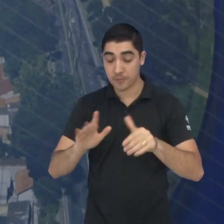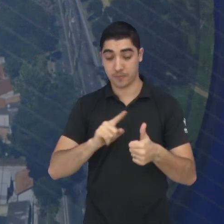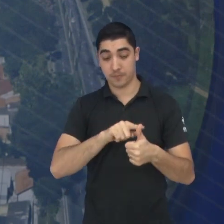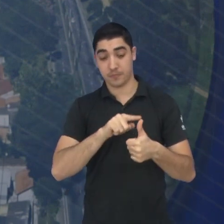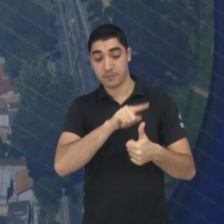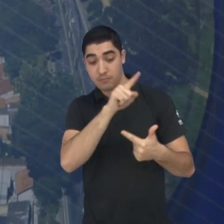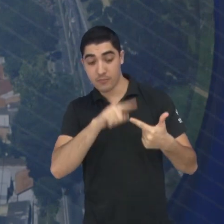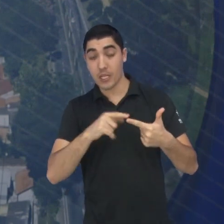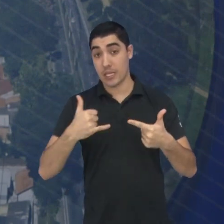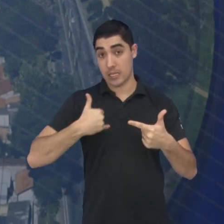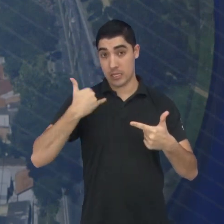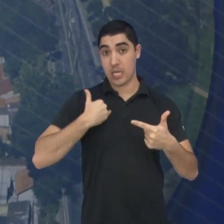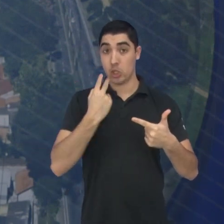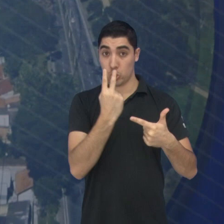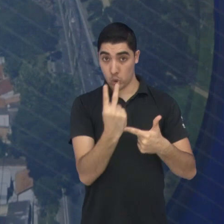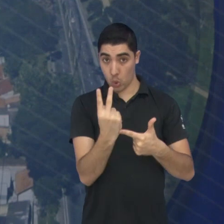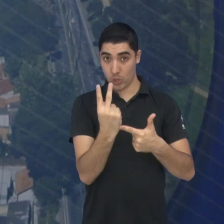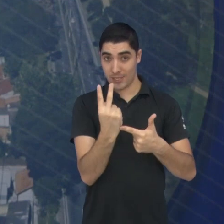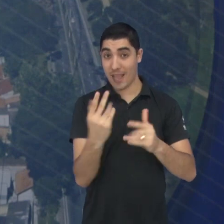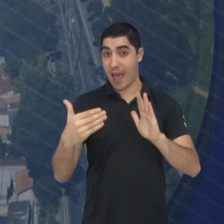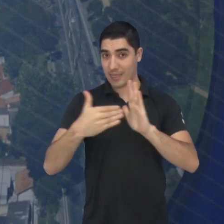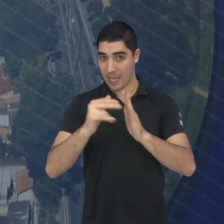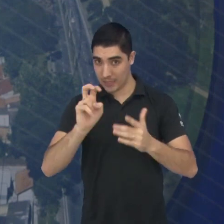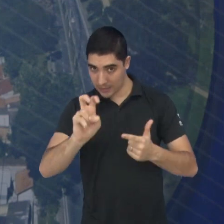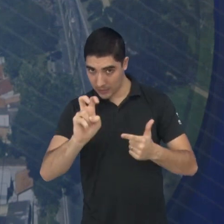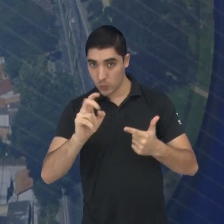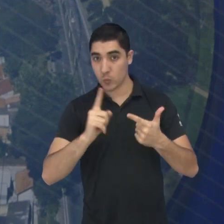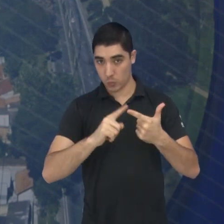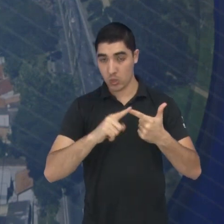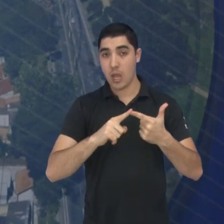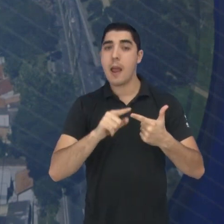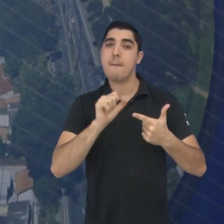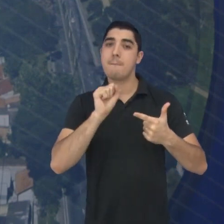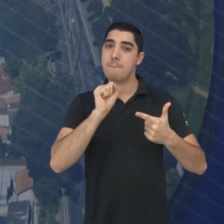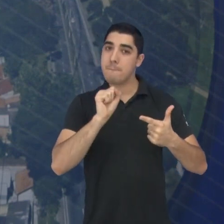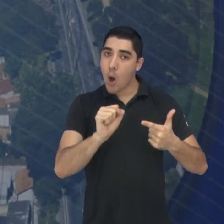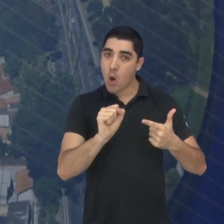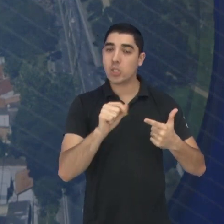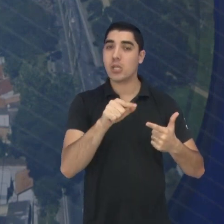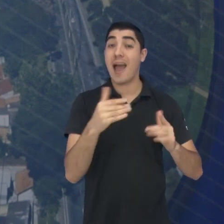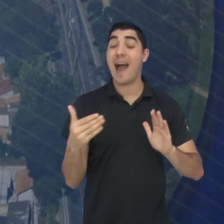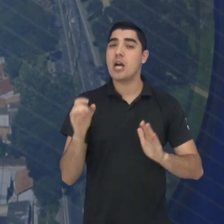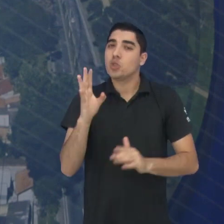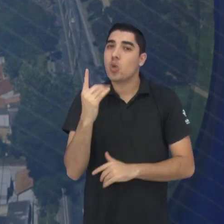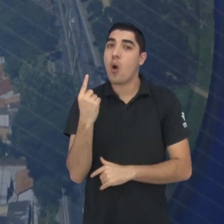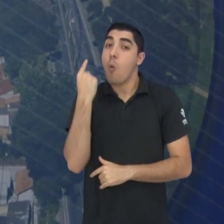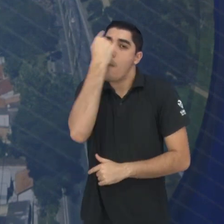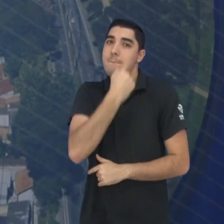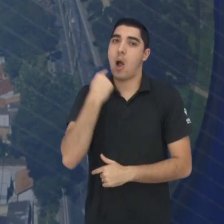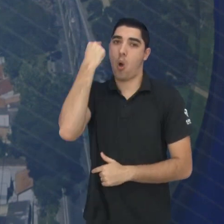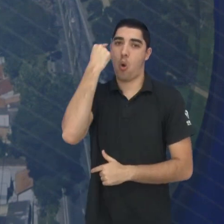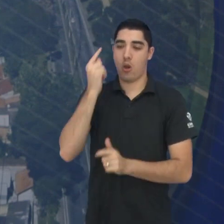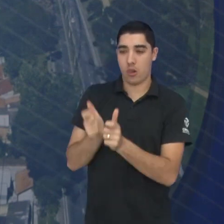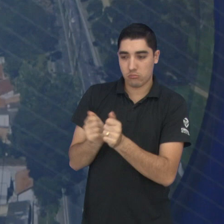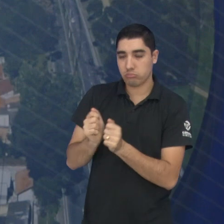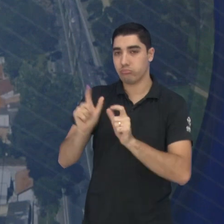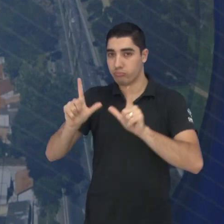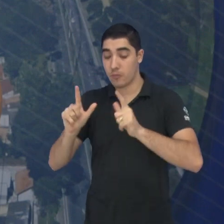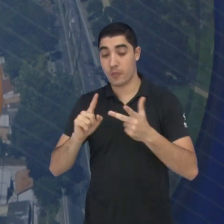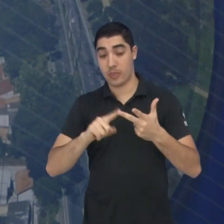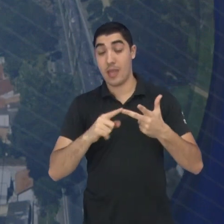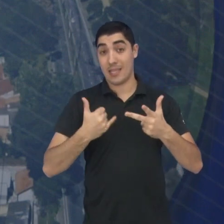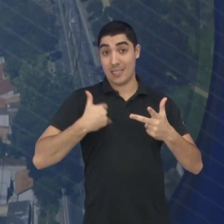só, dos 2 aos 5 anos é recomendado até 1 hora por dia, dos 6 aos 10